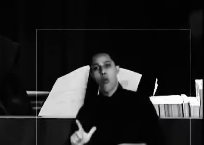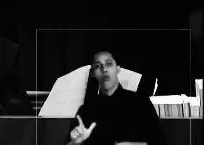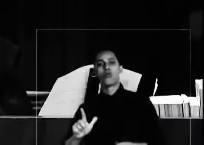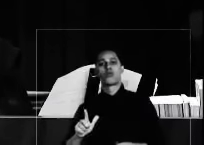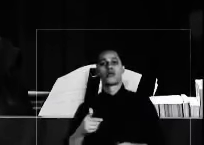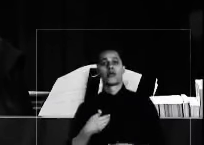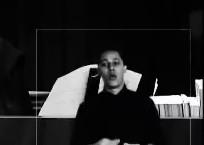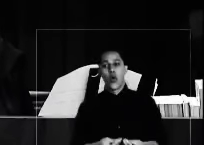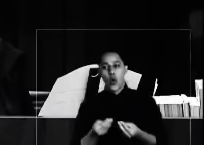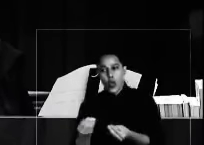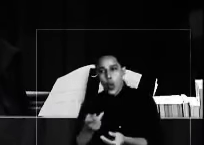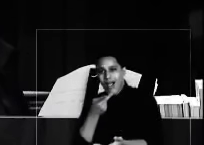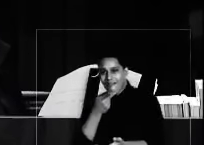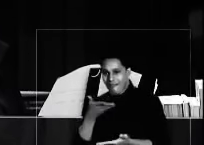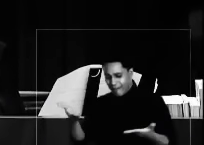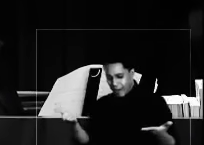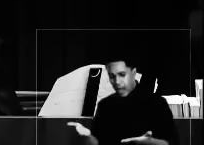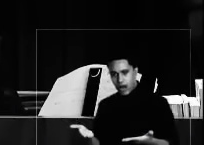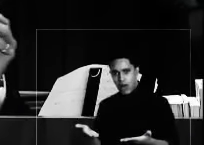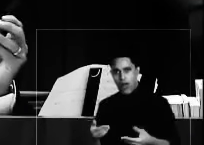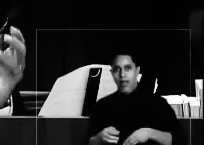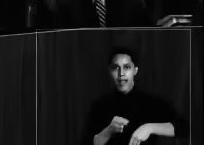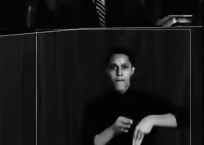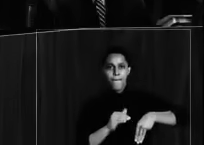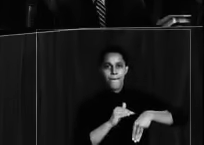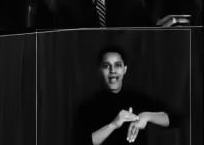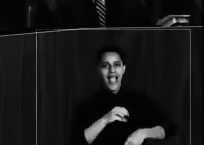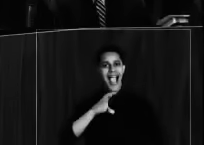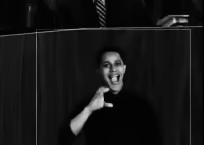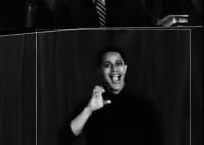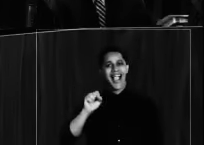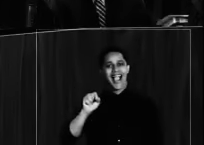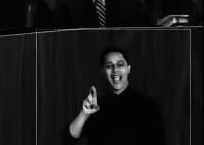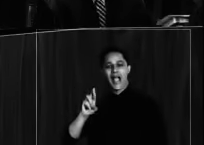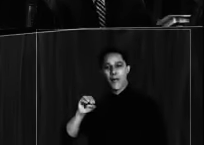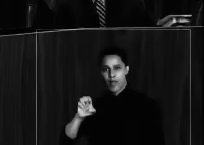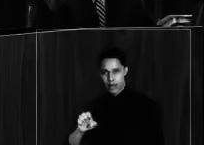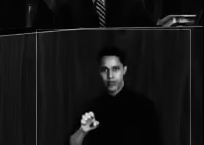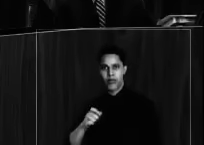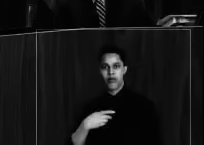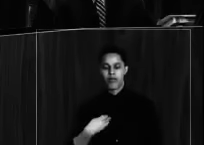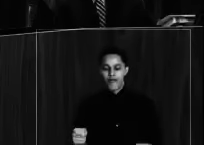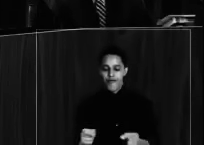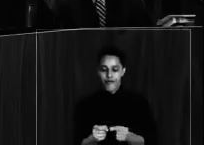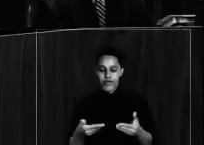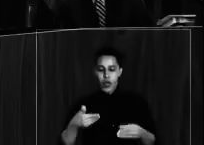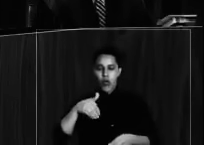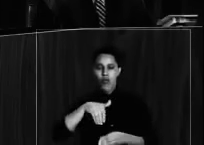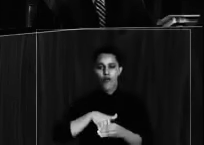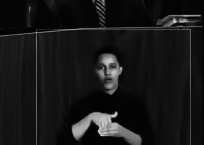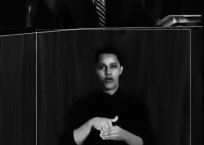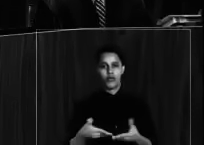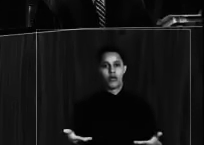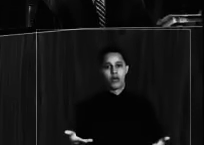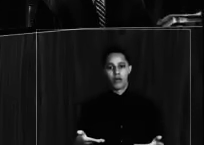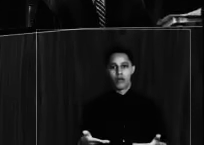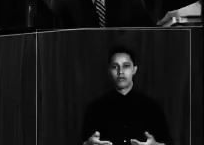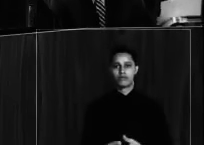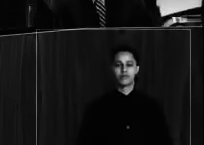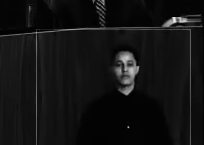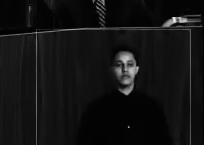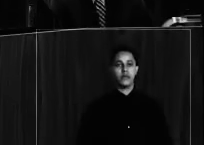cara que acha que você tem que se esgoelar para impedir isso é o cara que está contra o Bolsonaro. Ah, eu tô contra. Ah, porque eu quero tirar o